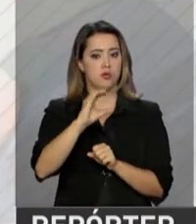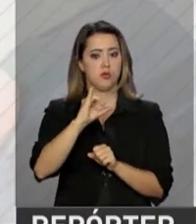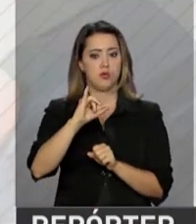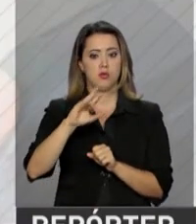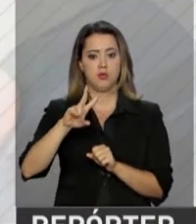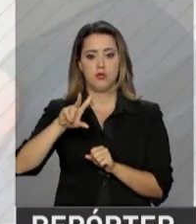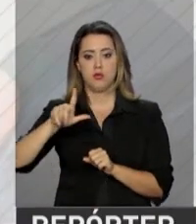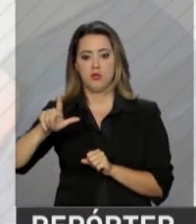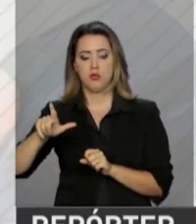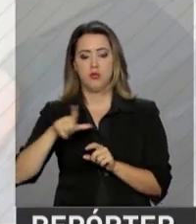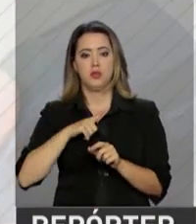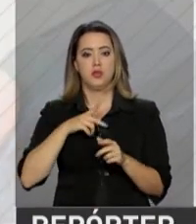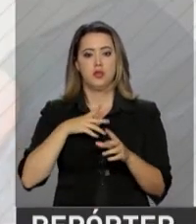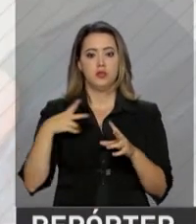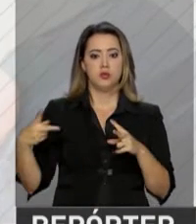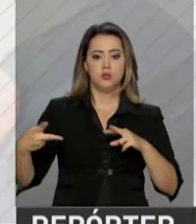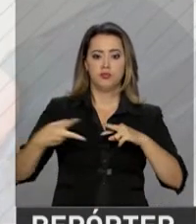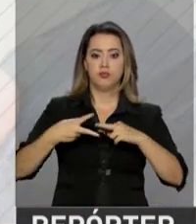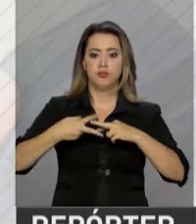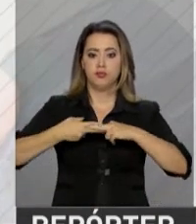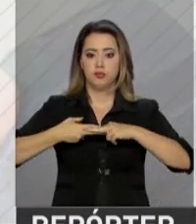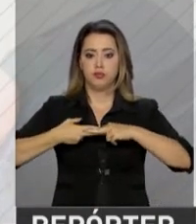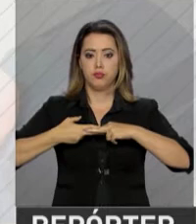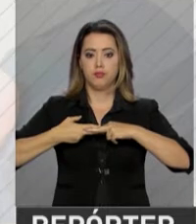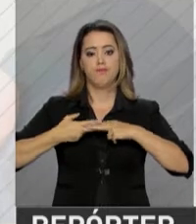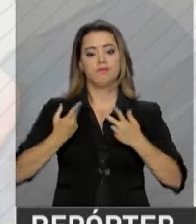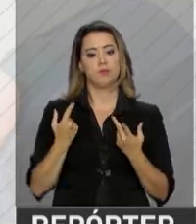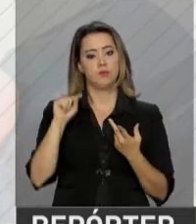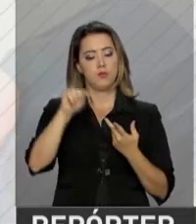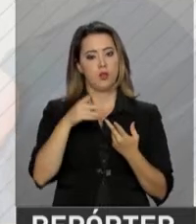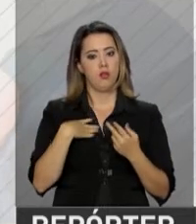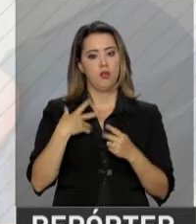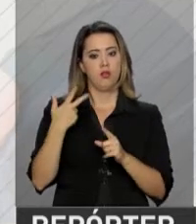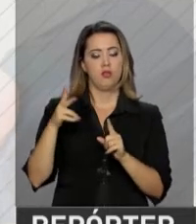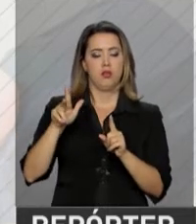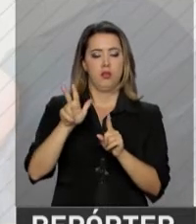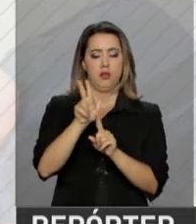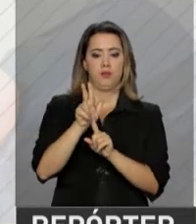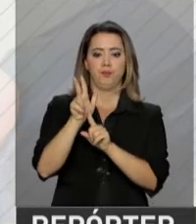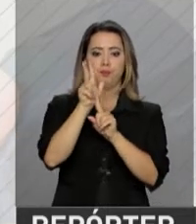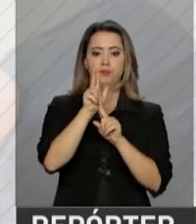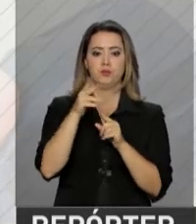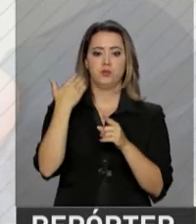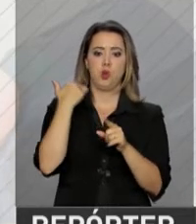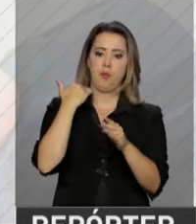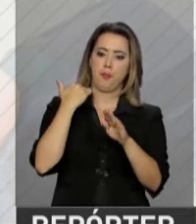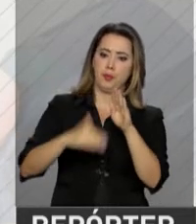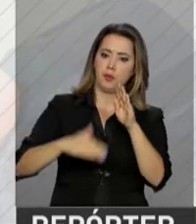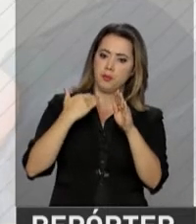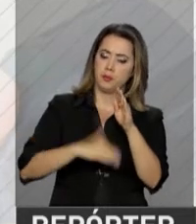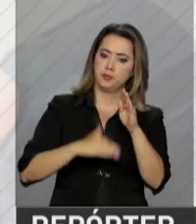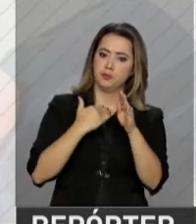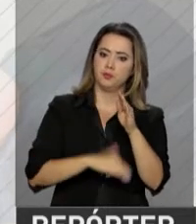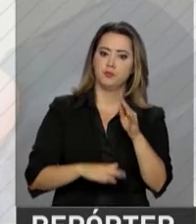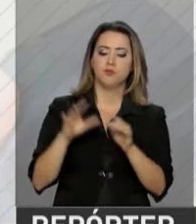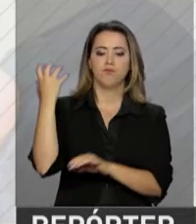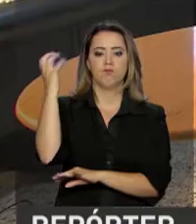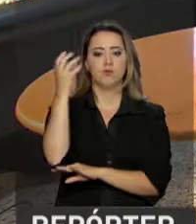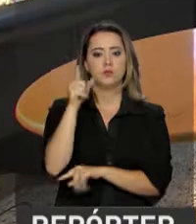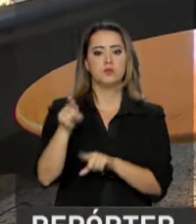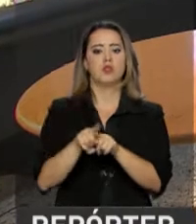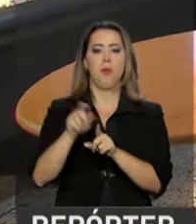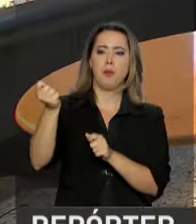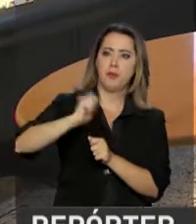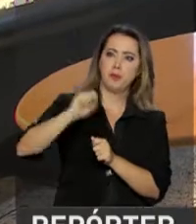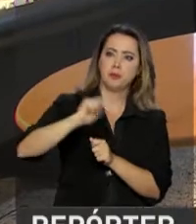nas ligações clandestinas na instalação de antenas na poda de árvores e com pipas é por isso que a